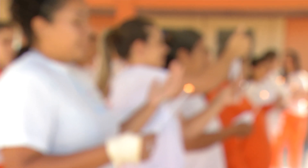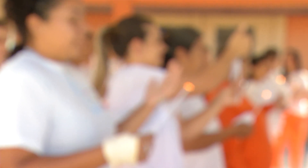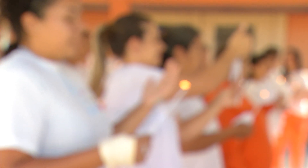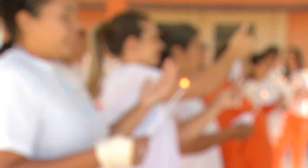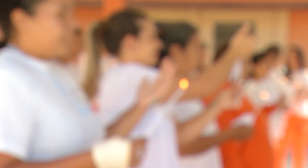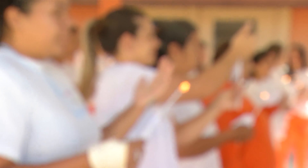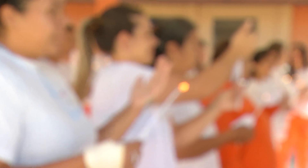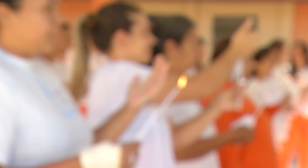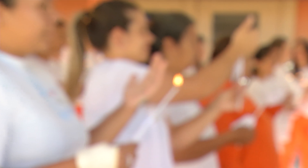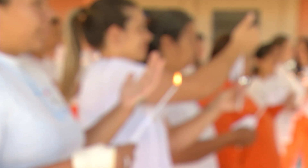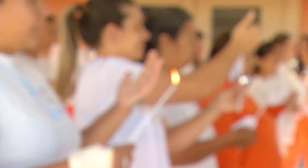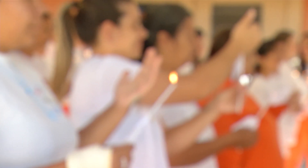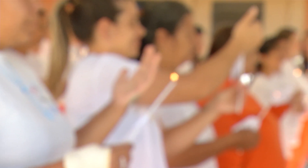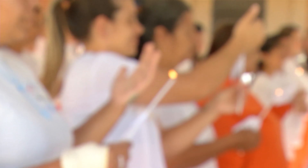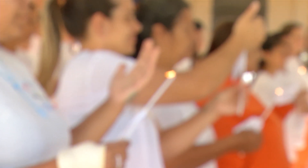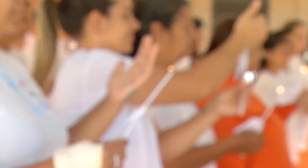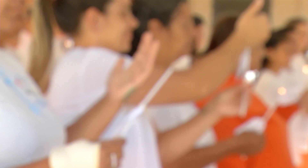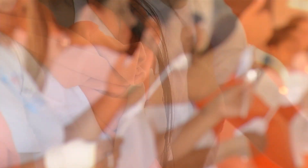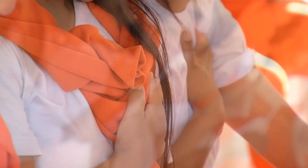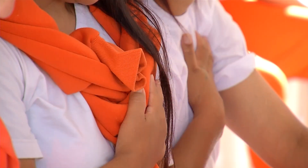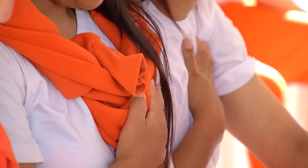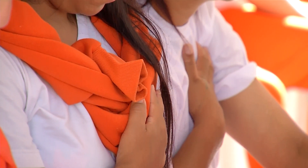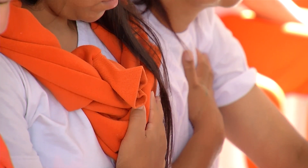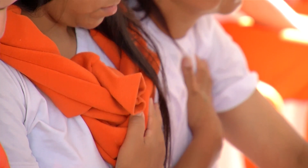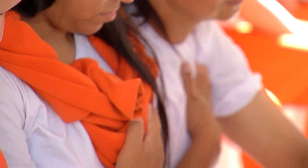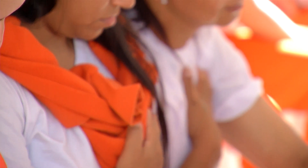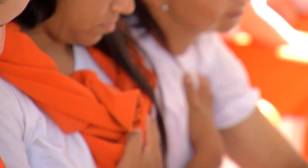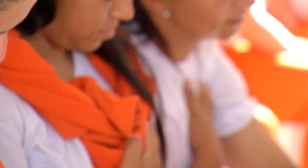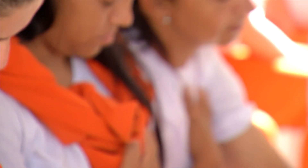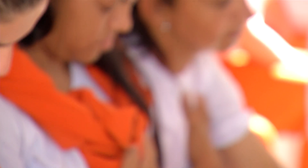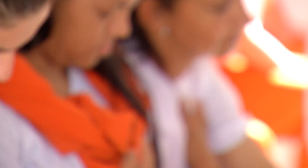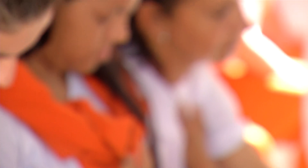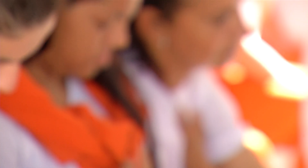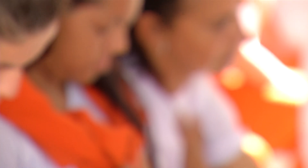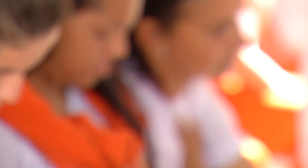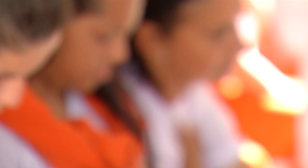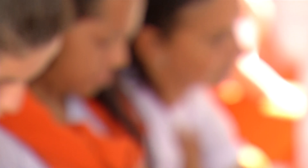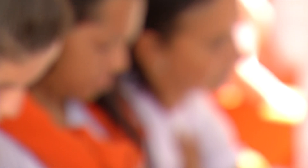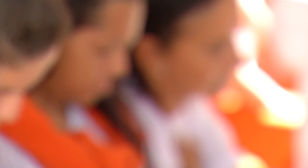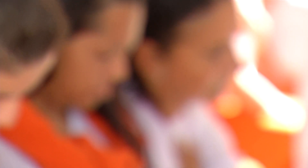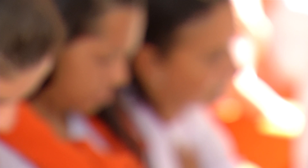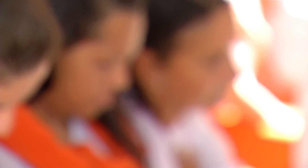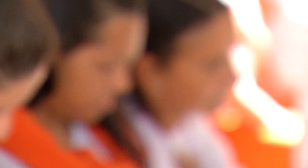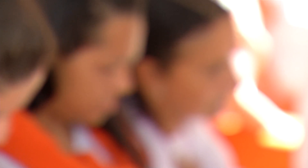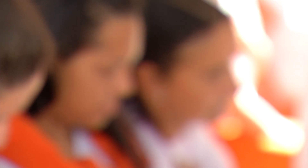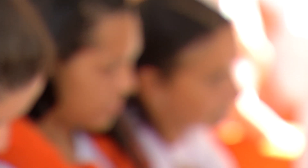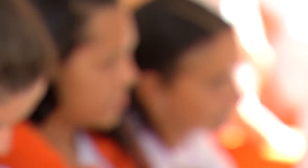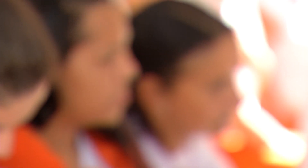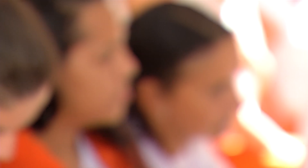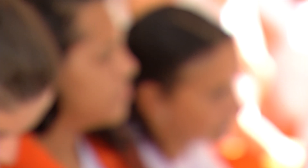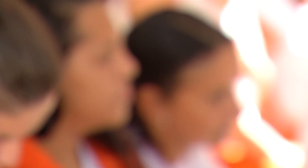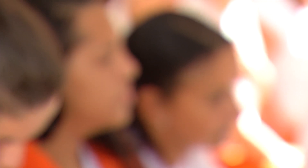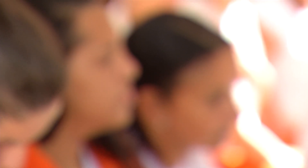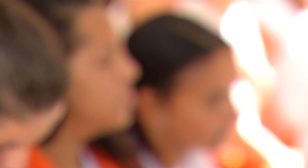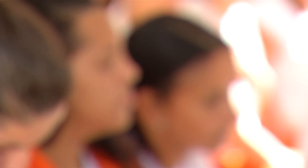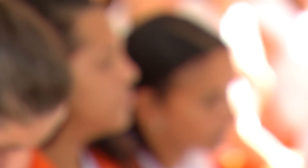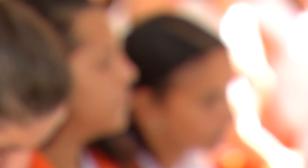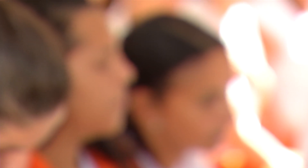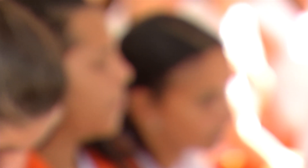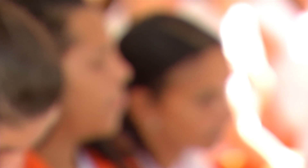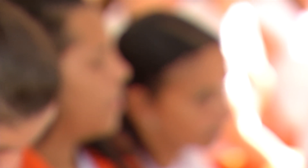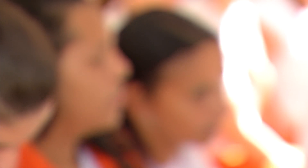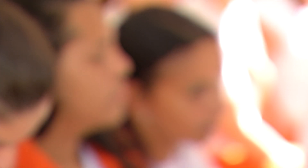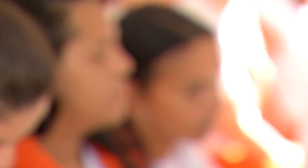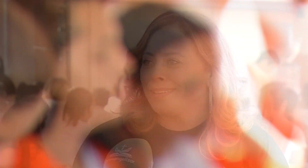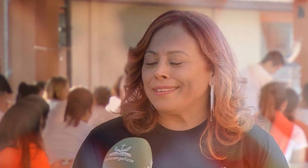estimulam, segundo a diretora da unidade prisional, a união e a esperança das detentas. Essas atividades,